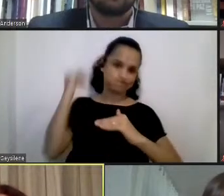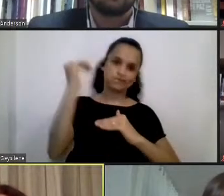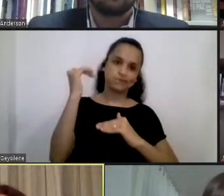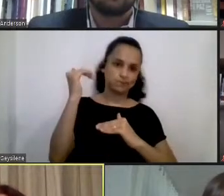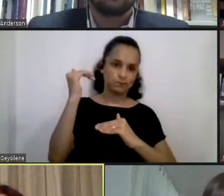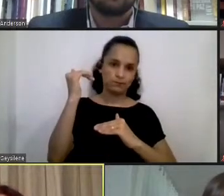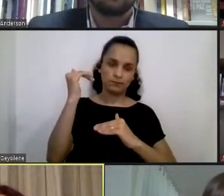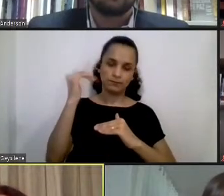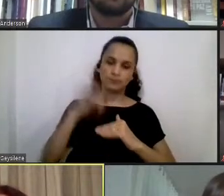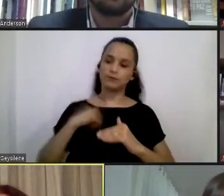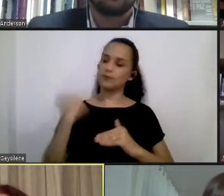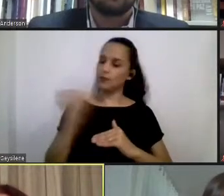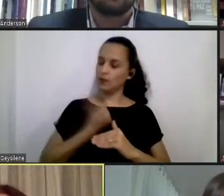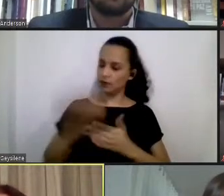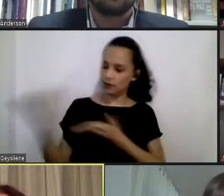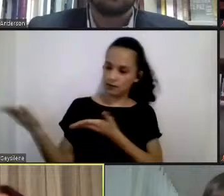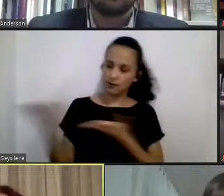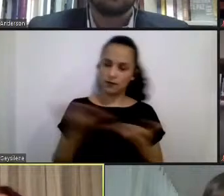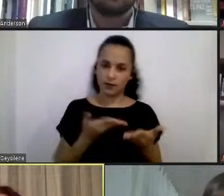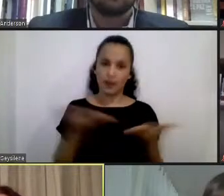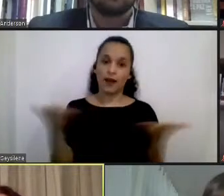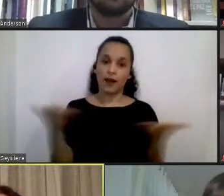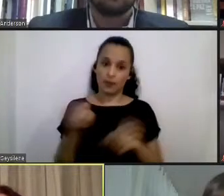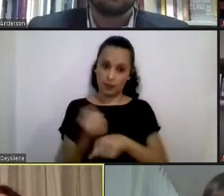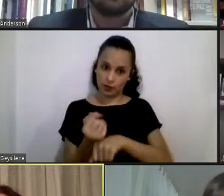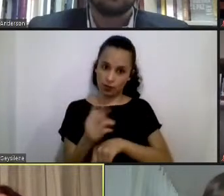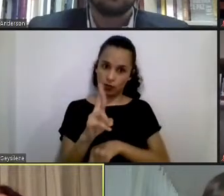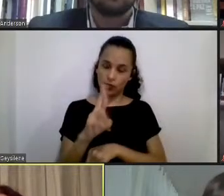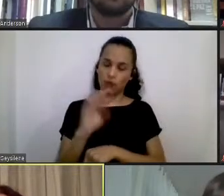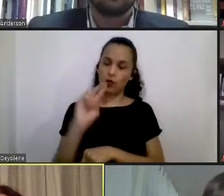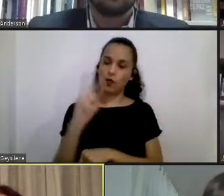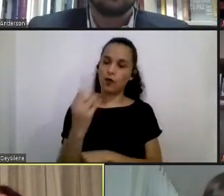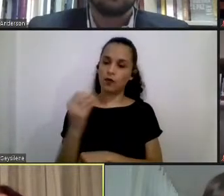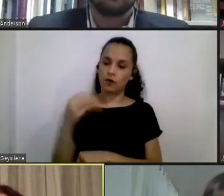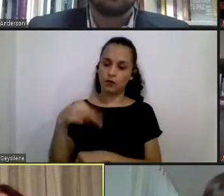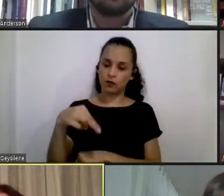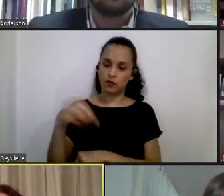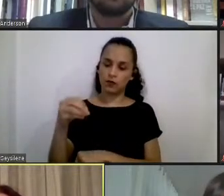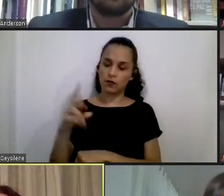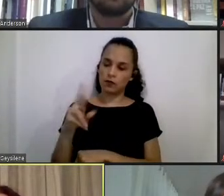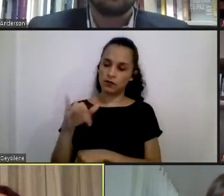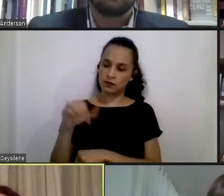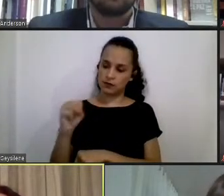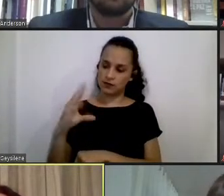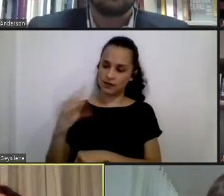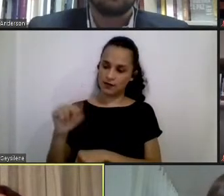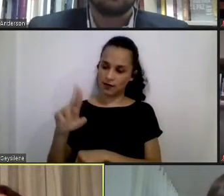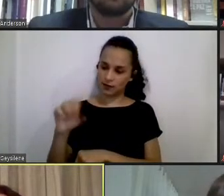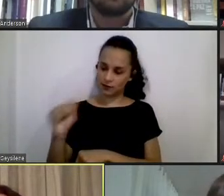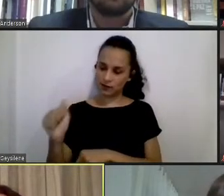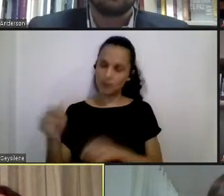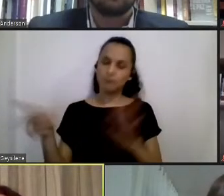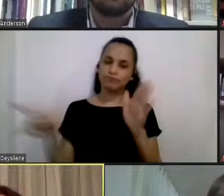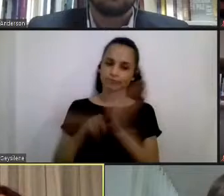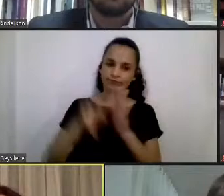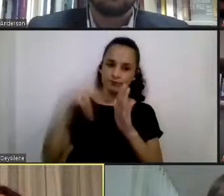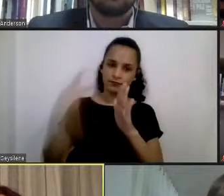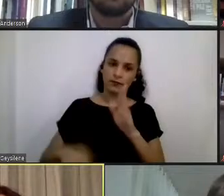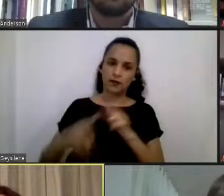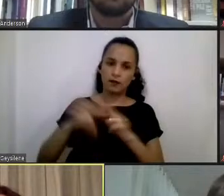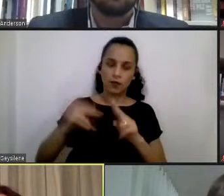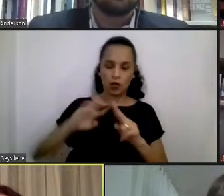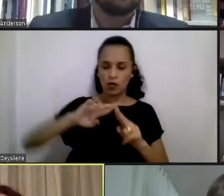Nosso convidado, agora doutor honoris causa da UNB, não se limitou ao estudo da sua área de